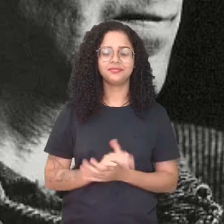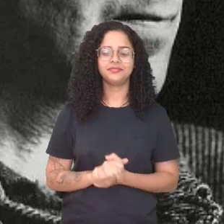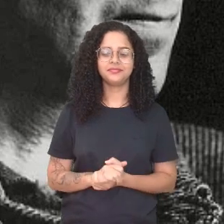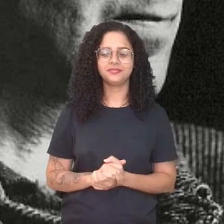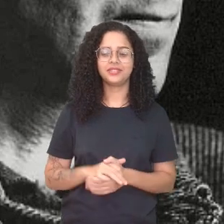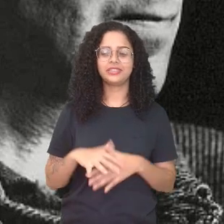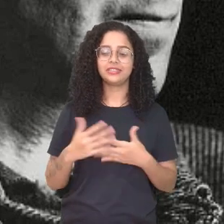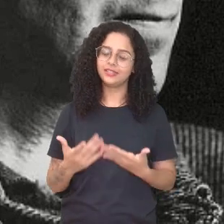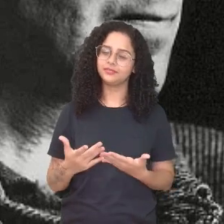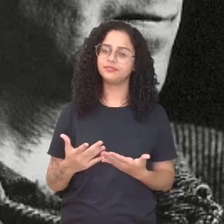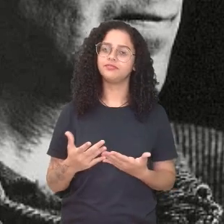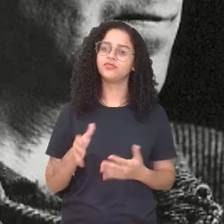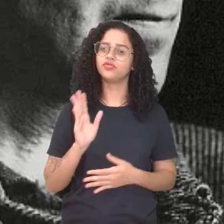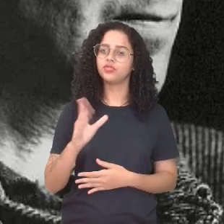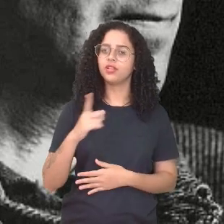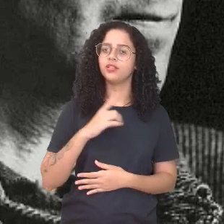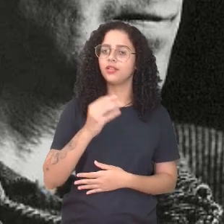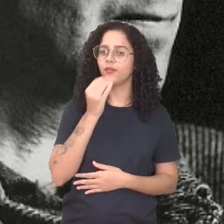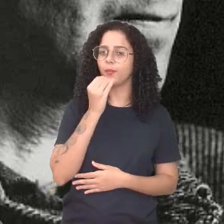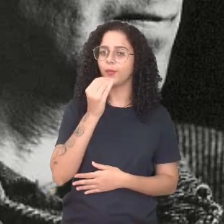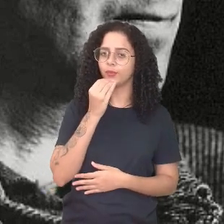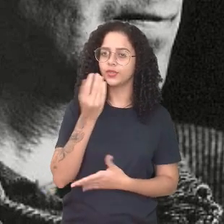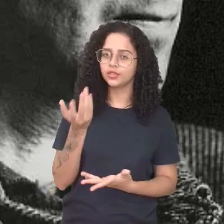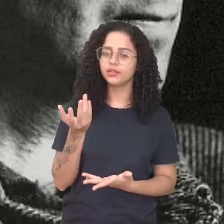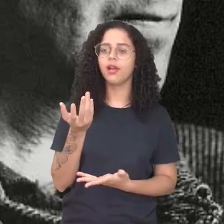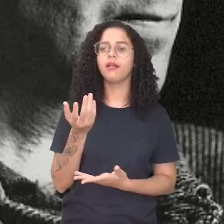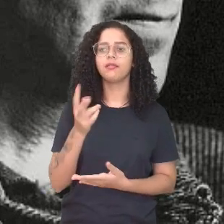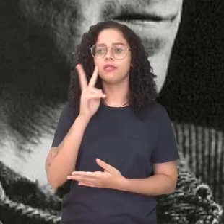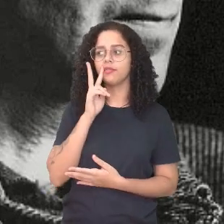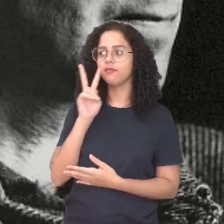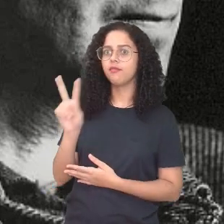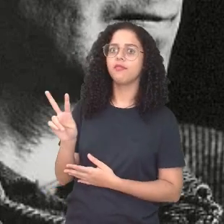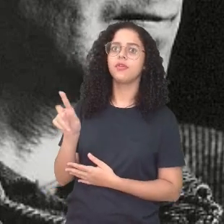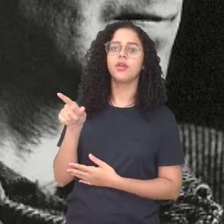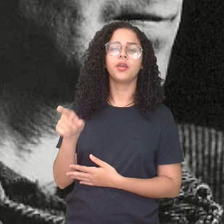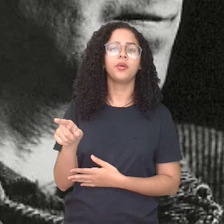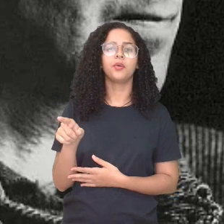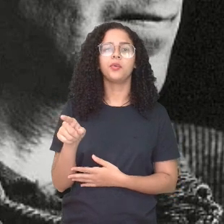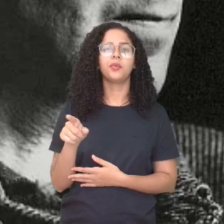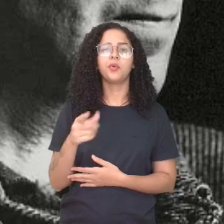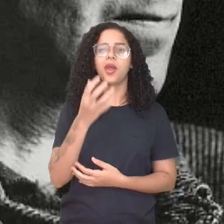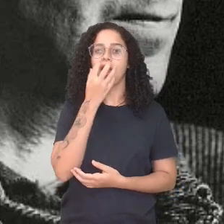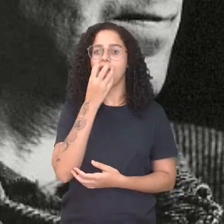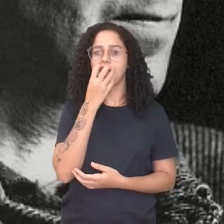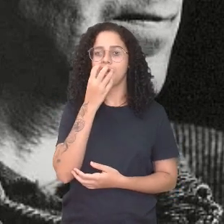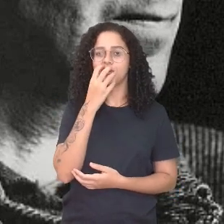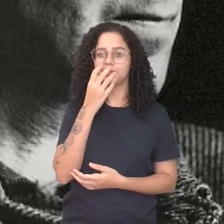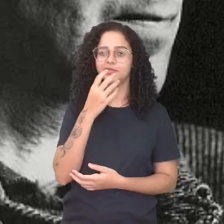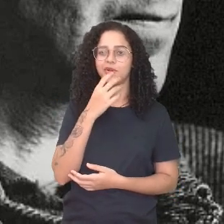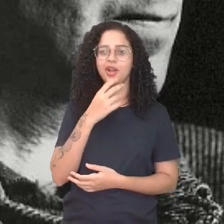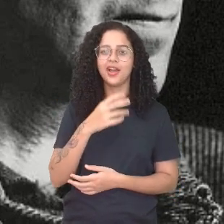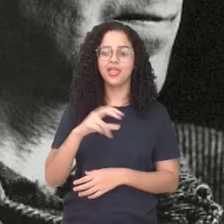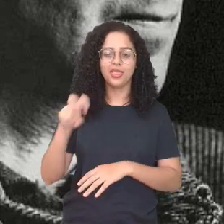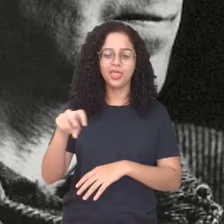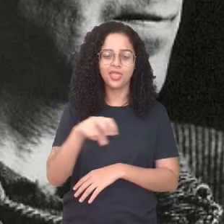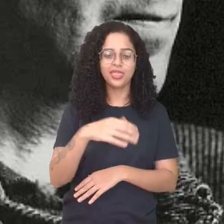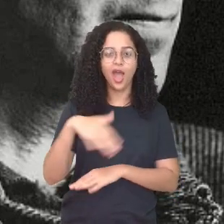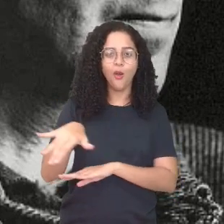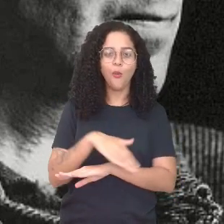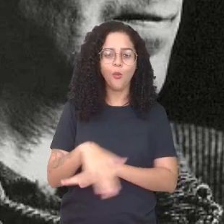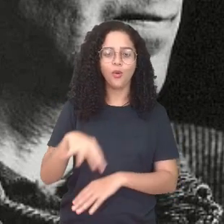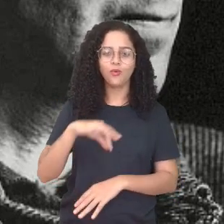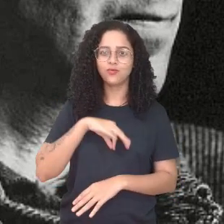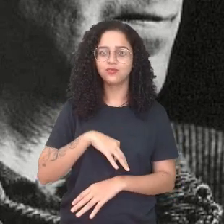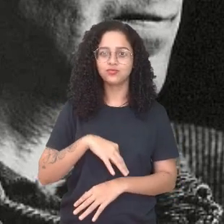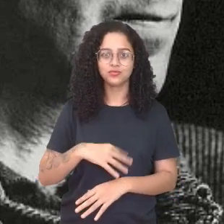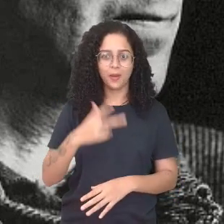Então, para quem já teve a oportunidade, né, de ver aí uma cadelinha andando no meio da rua, no cio,